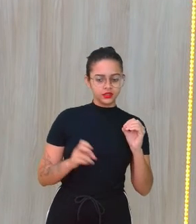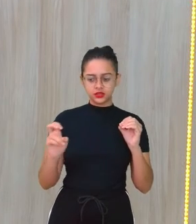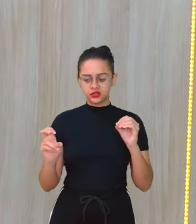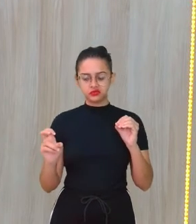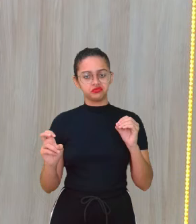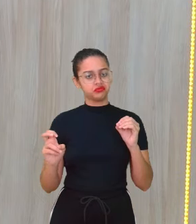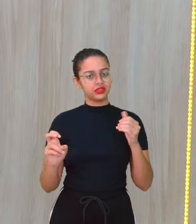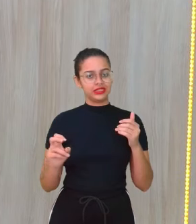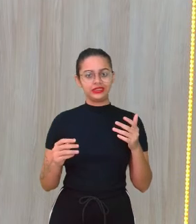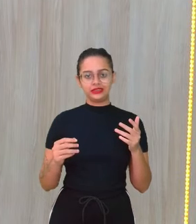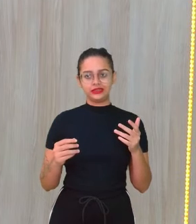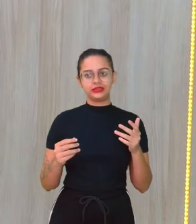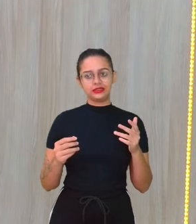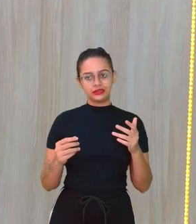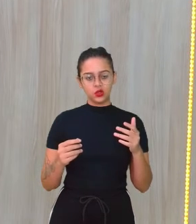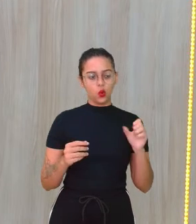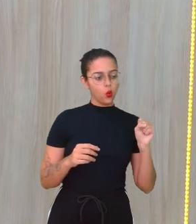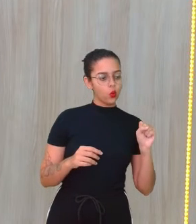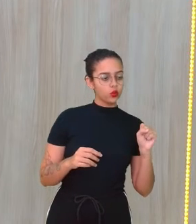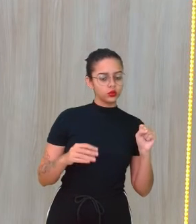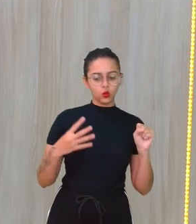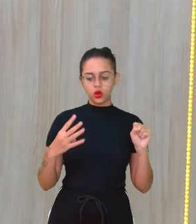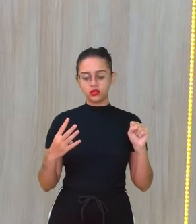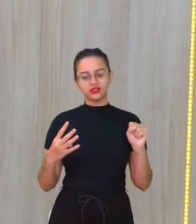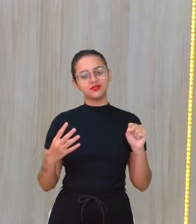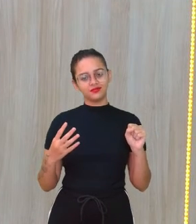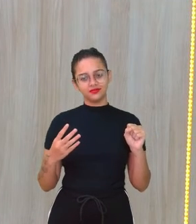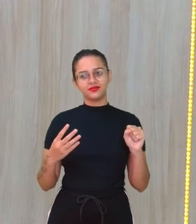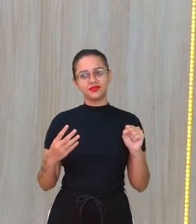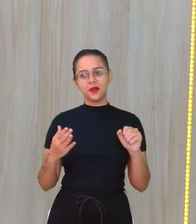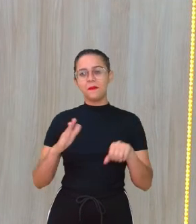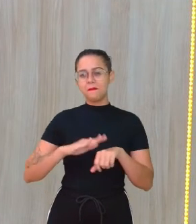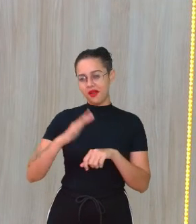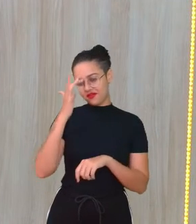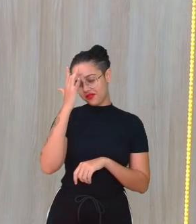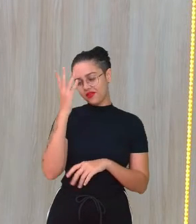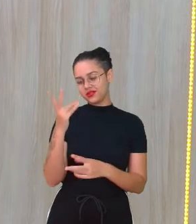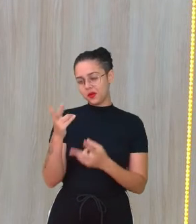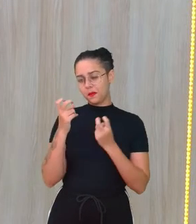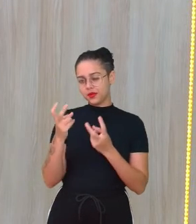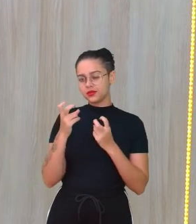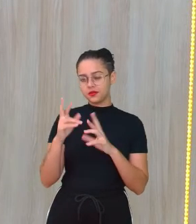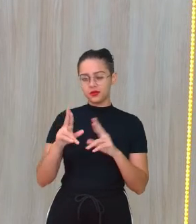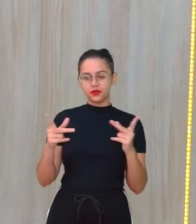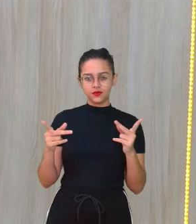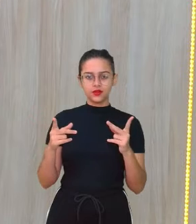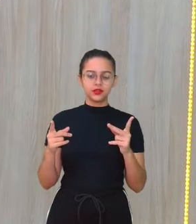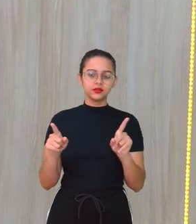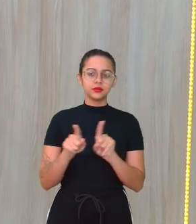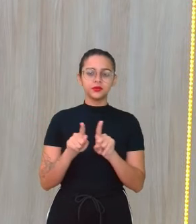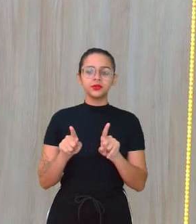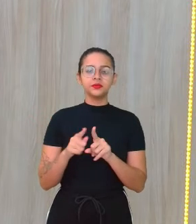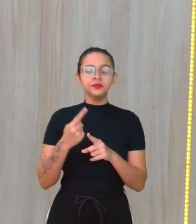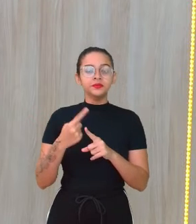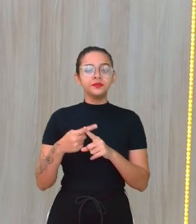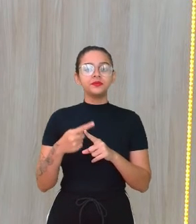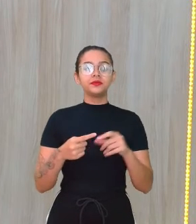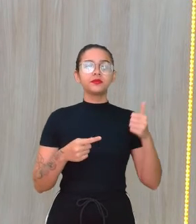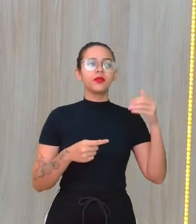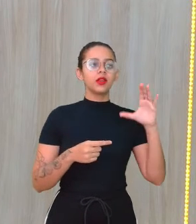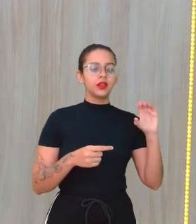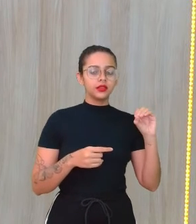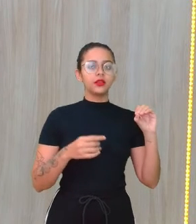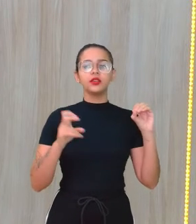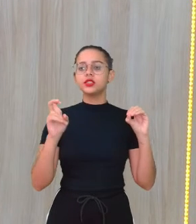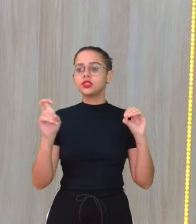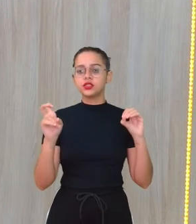5 centímetros, 8 centímetros e 4 centímetros. Fica mais fácil de eu perceber justamente porque 10 centímetros e